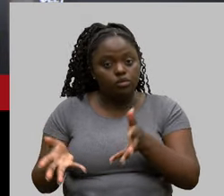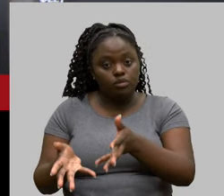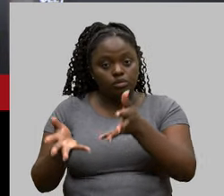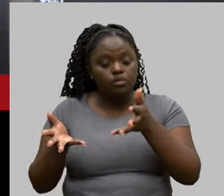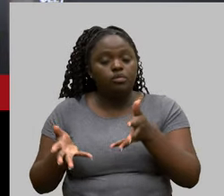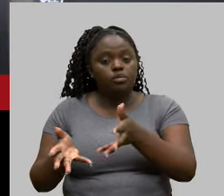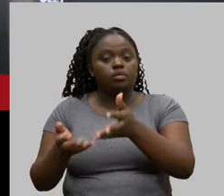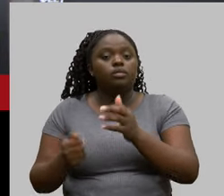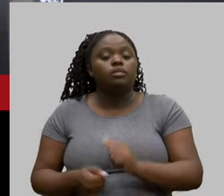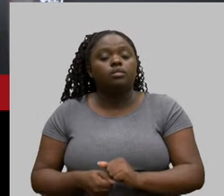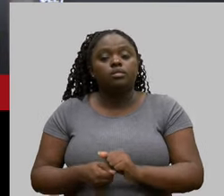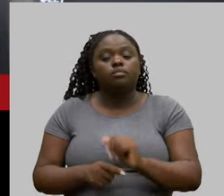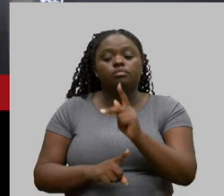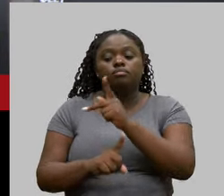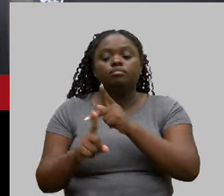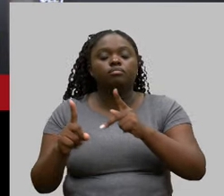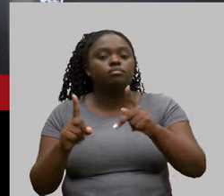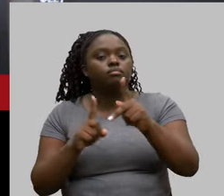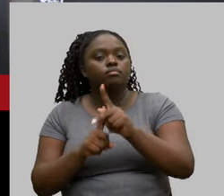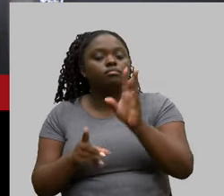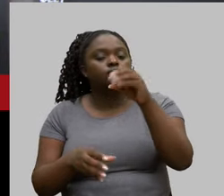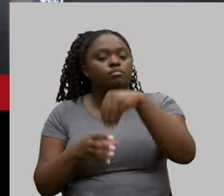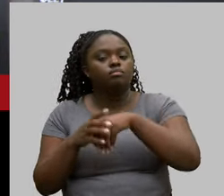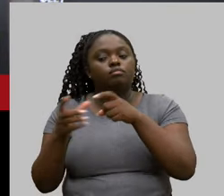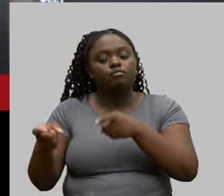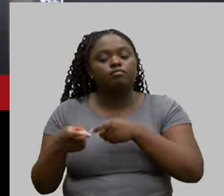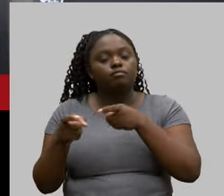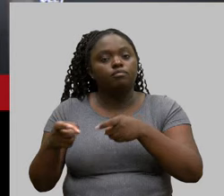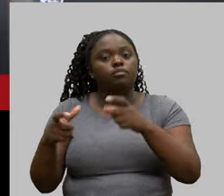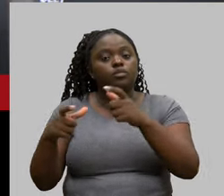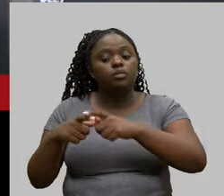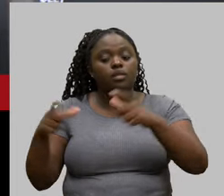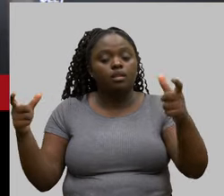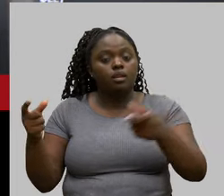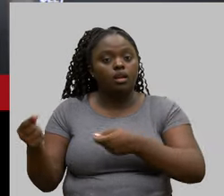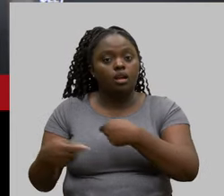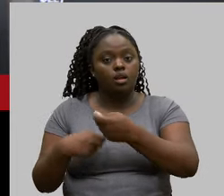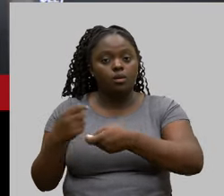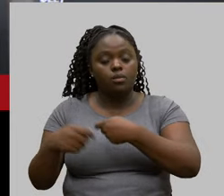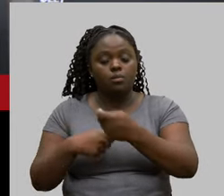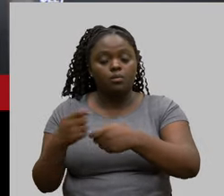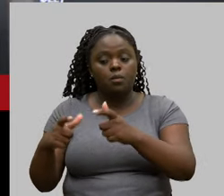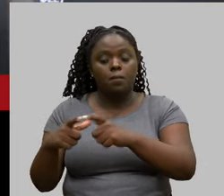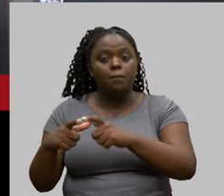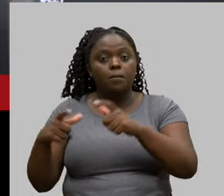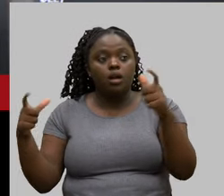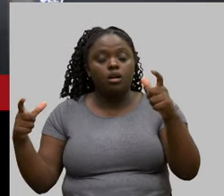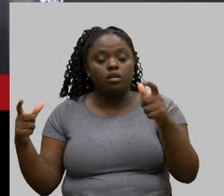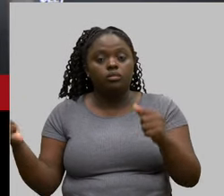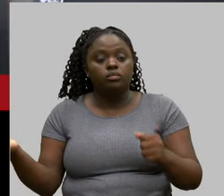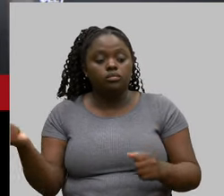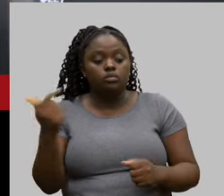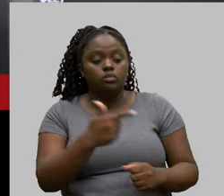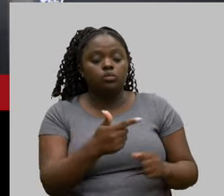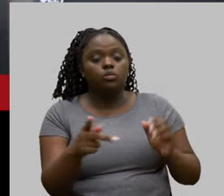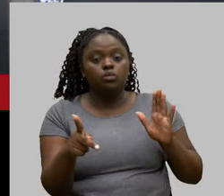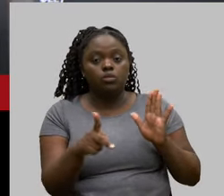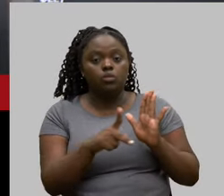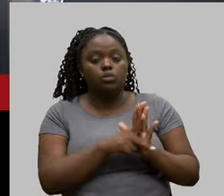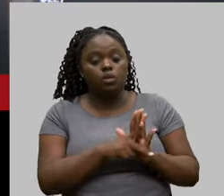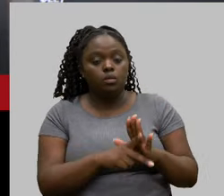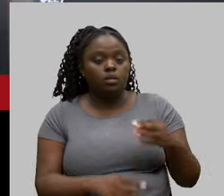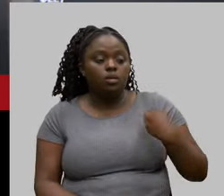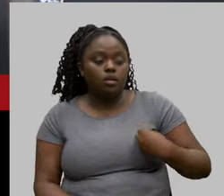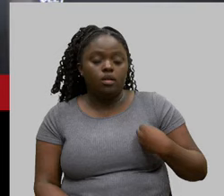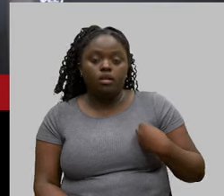no interior paraa fomentação da economia é maior do que a própria do que o próprio fundo de participação do município que